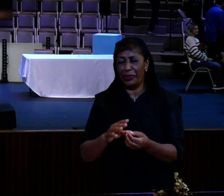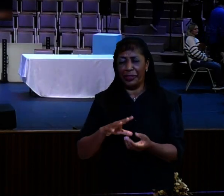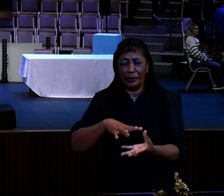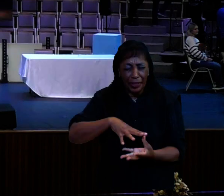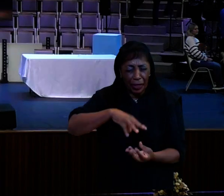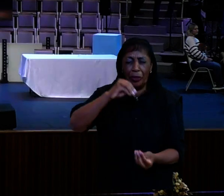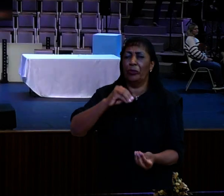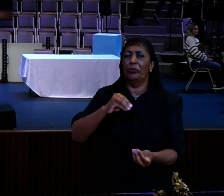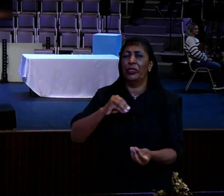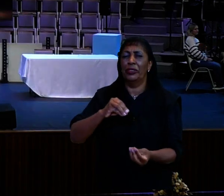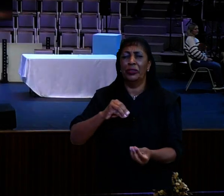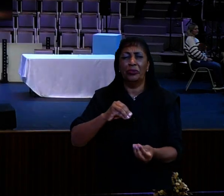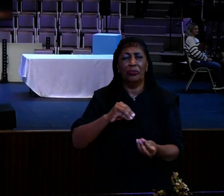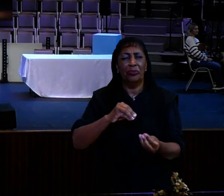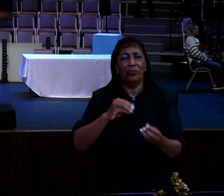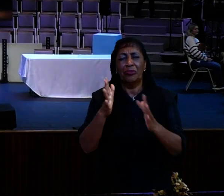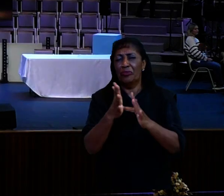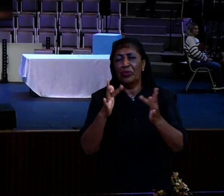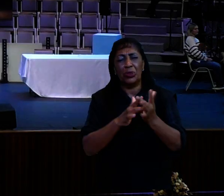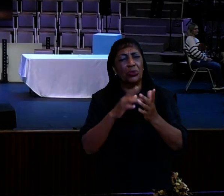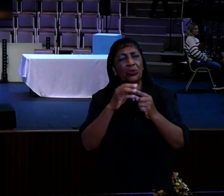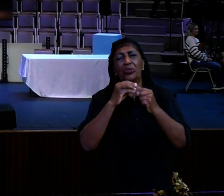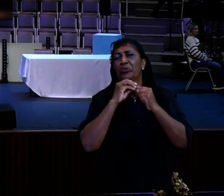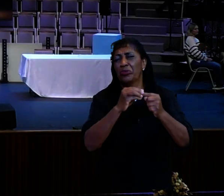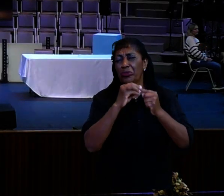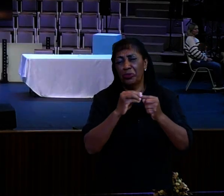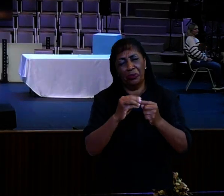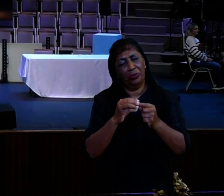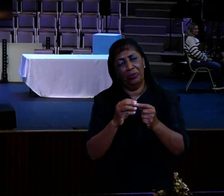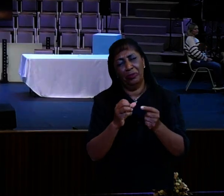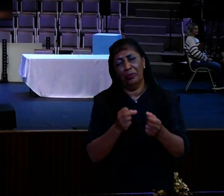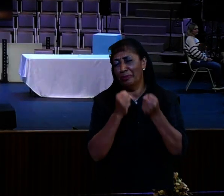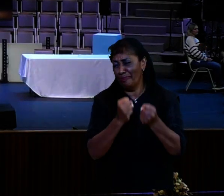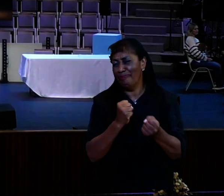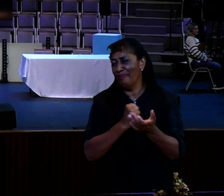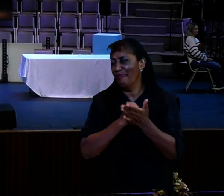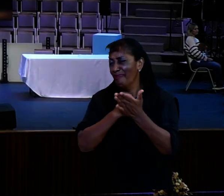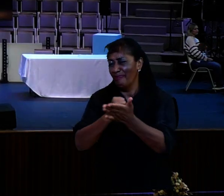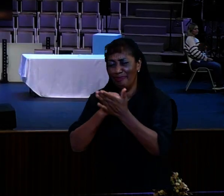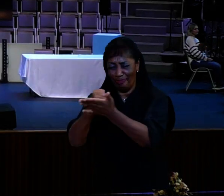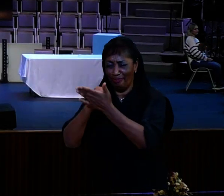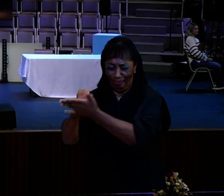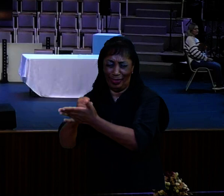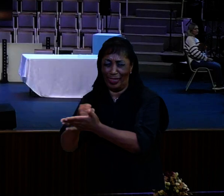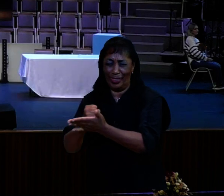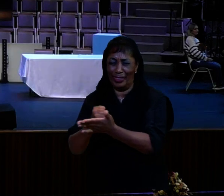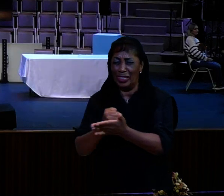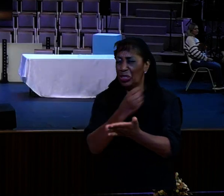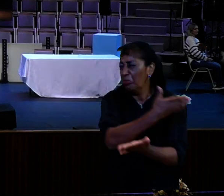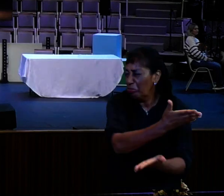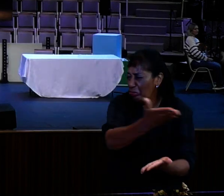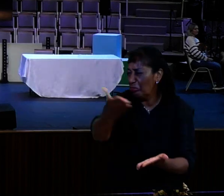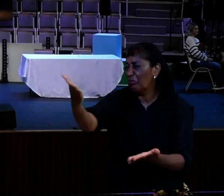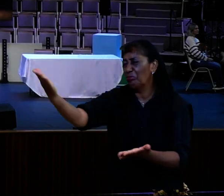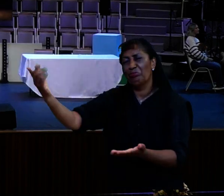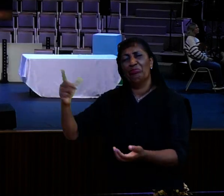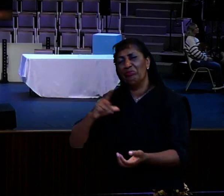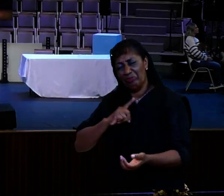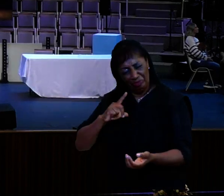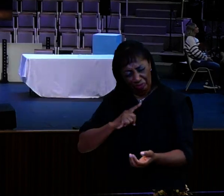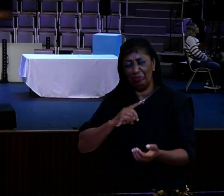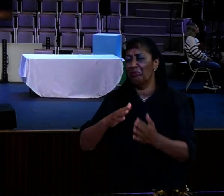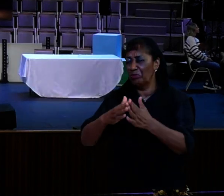de responder aquilo que realmente necessitamos para nós. E assim eu sei que cada um aqui também tem o seu motivo e a